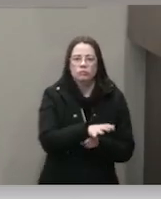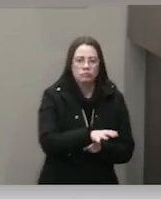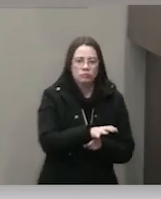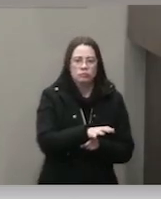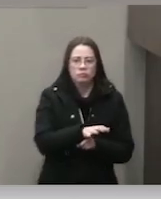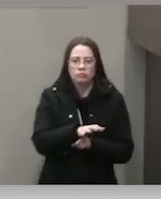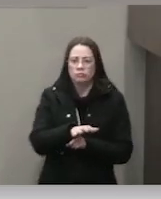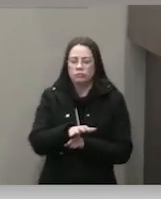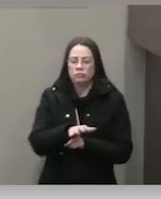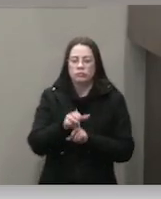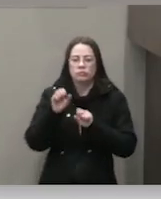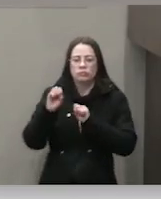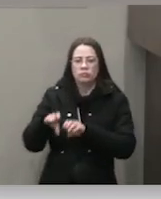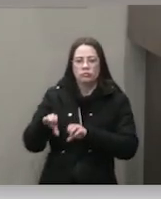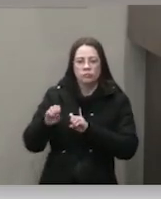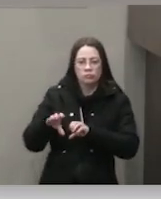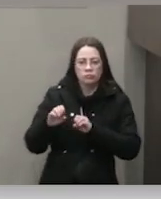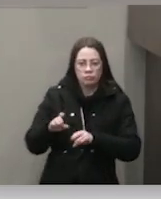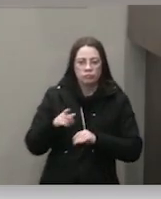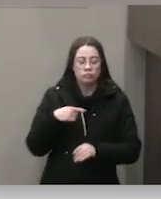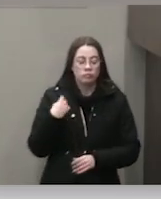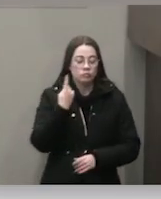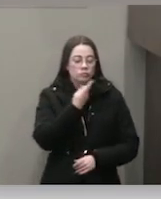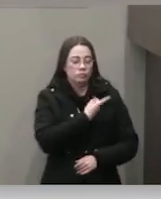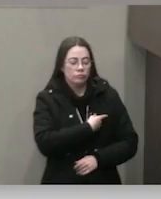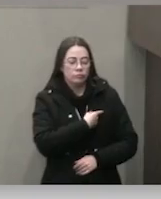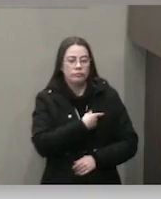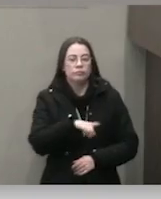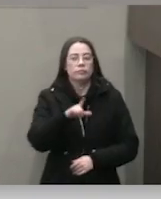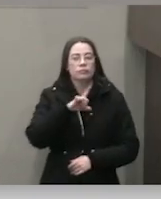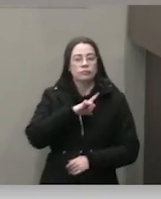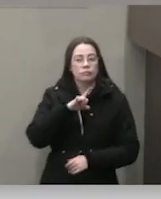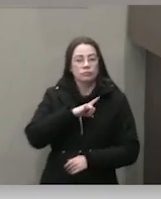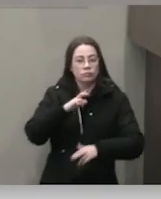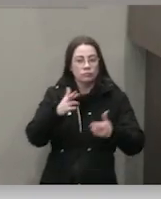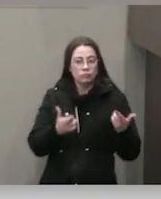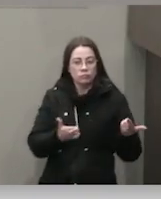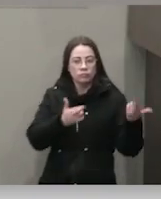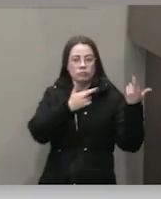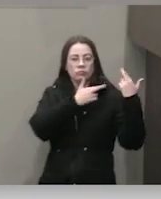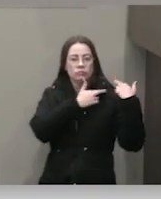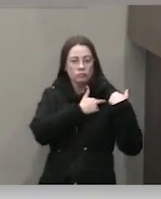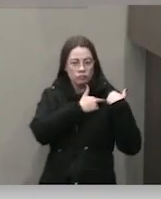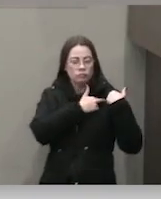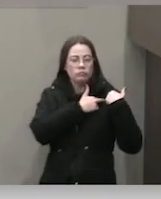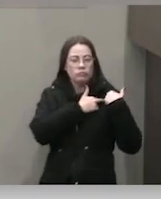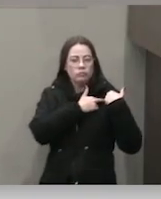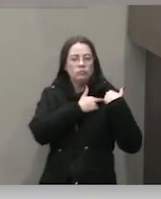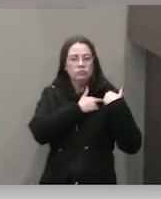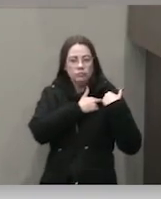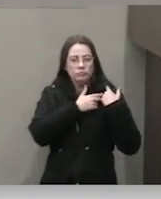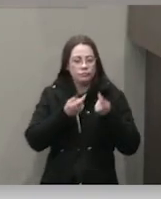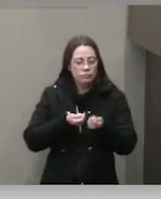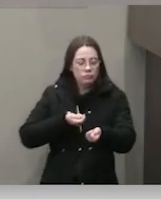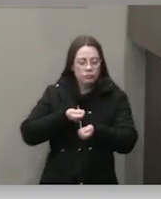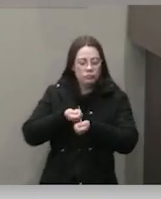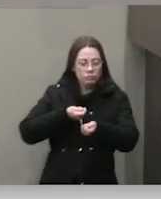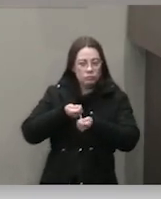contra a educação. Nós temos o dever de conter um ataque à